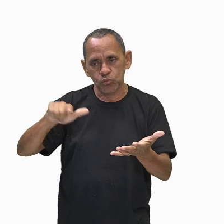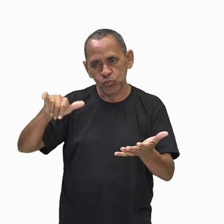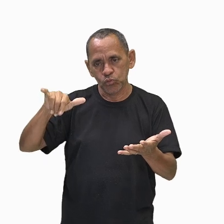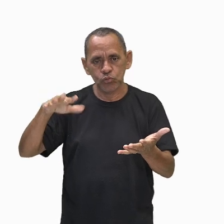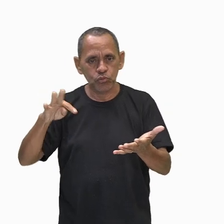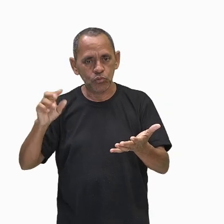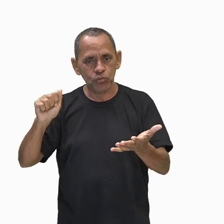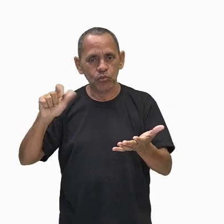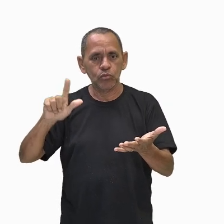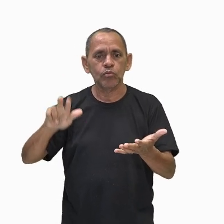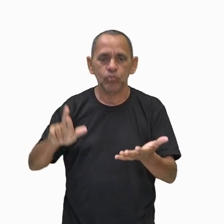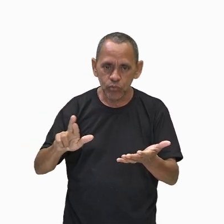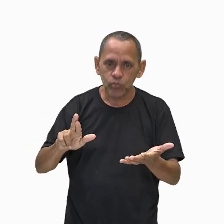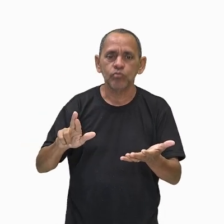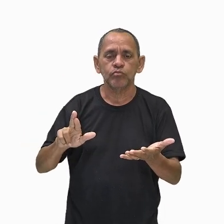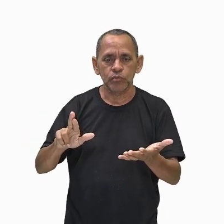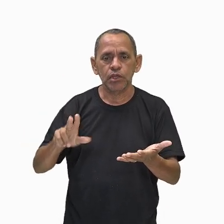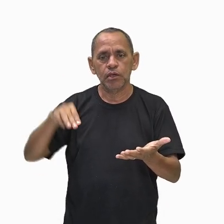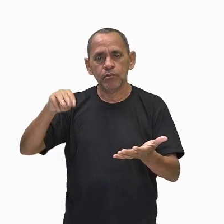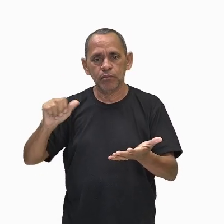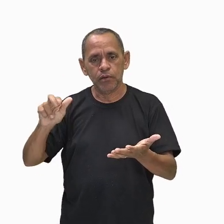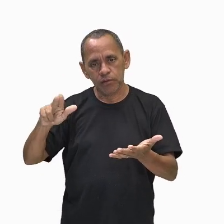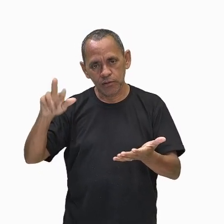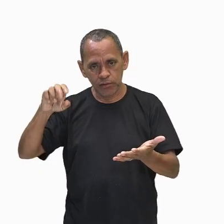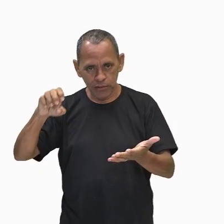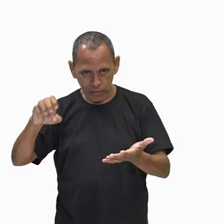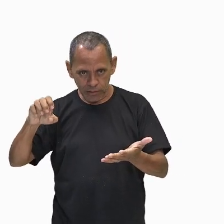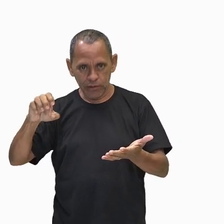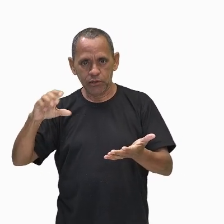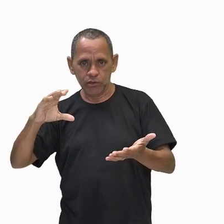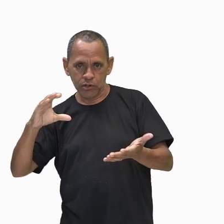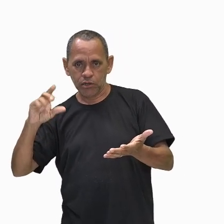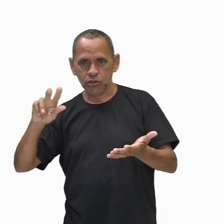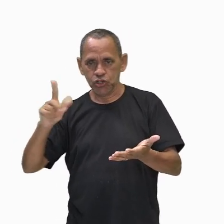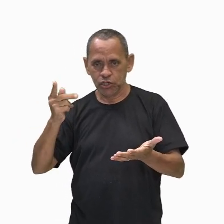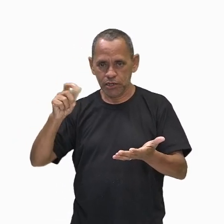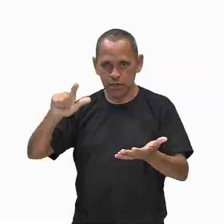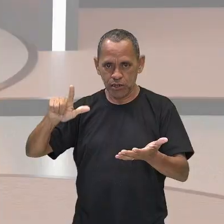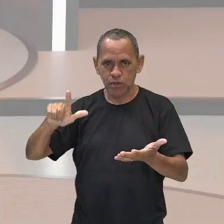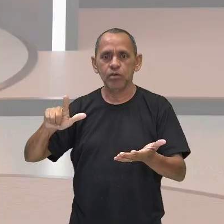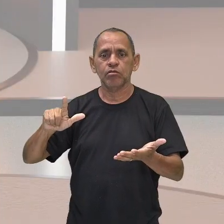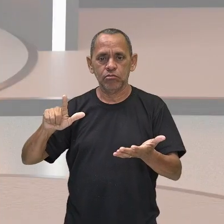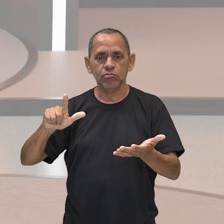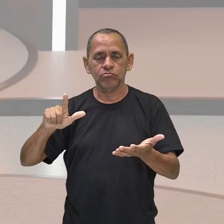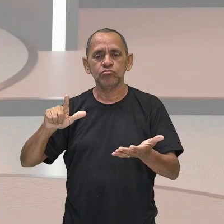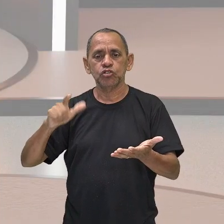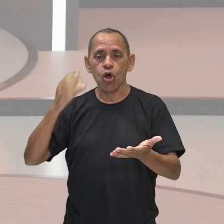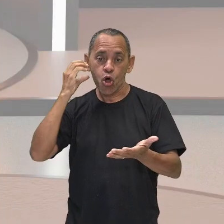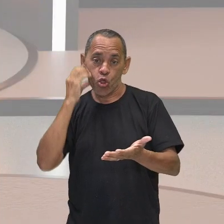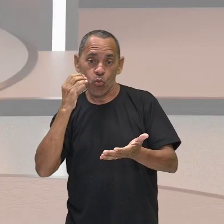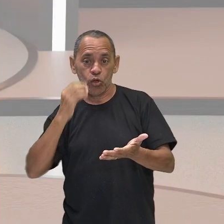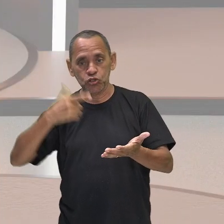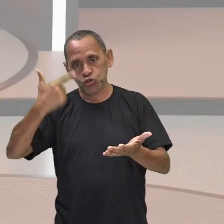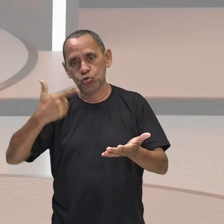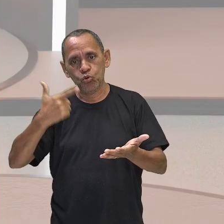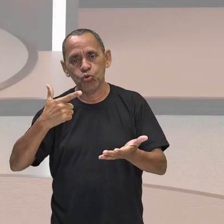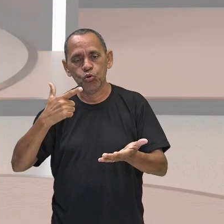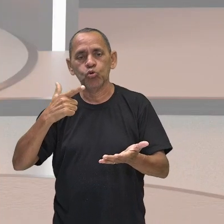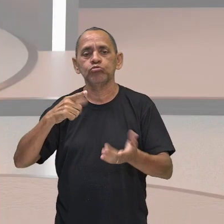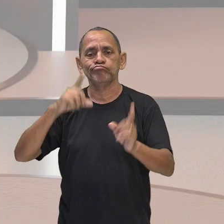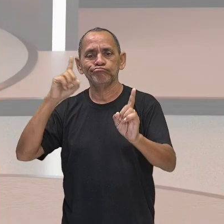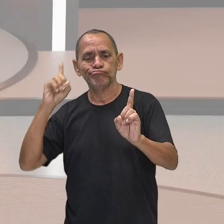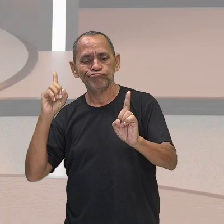Dom Pedro II, ele não conseguiu, então, se reaproximar do exército, tá? Então, fora